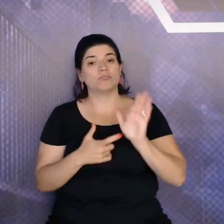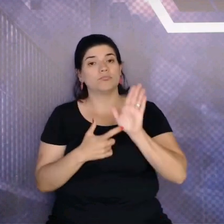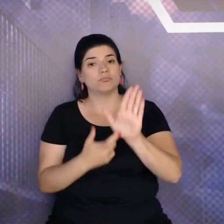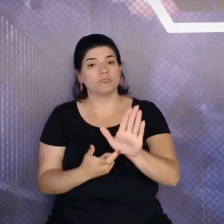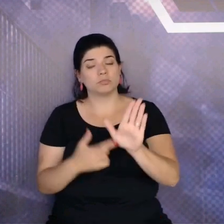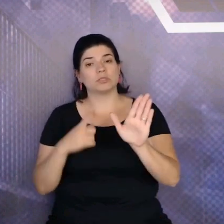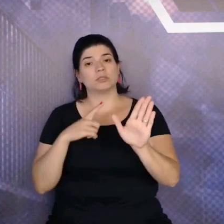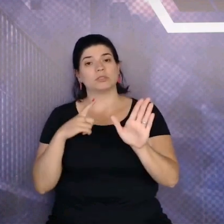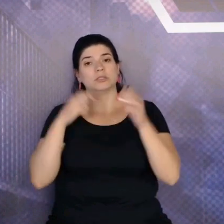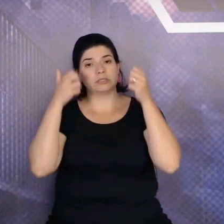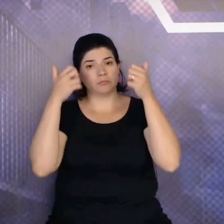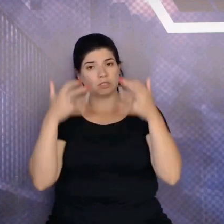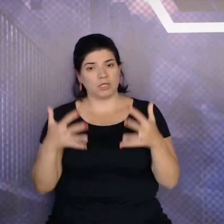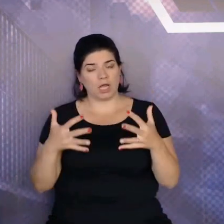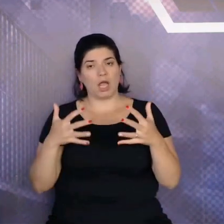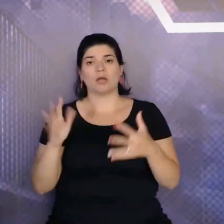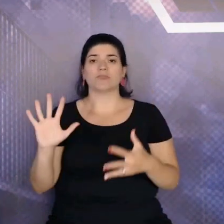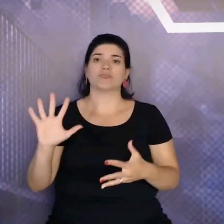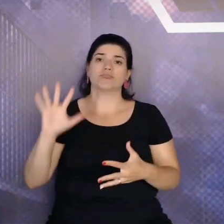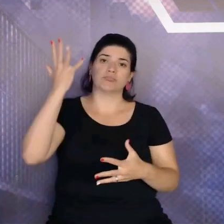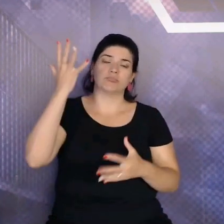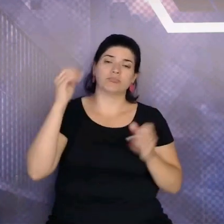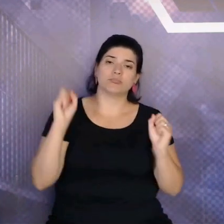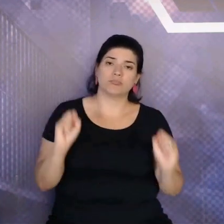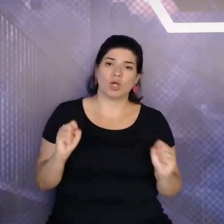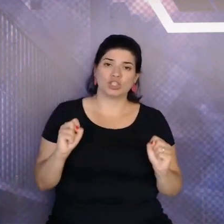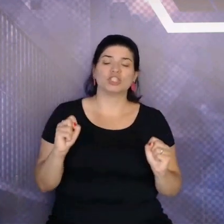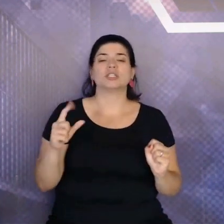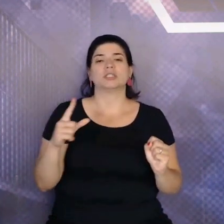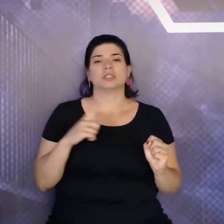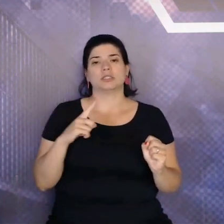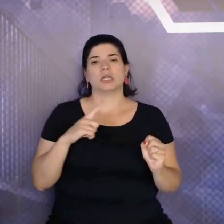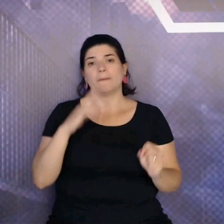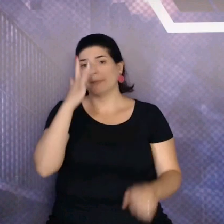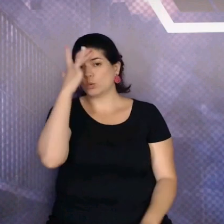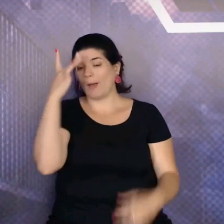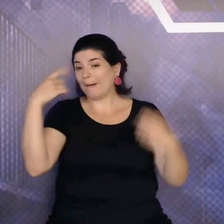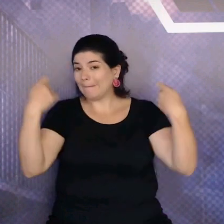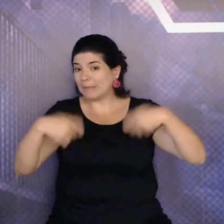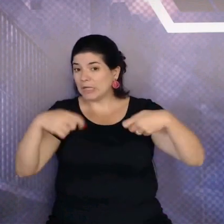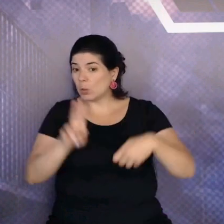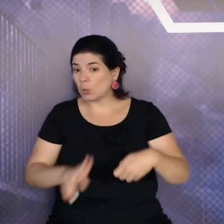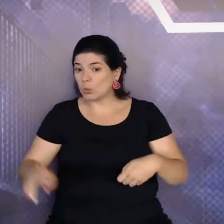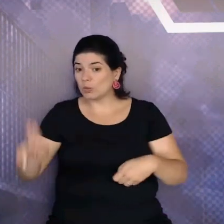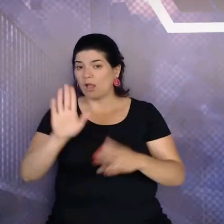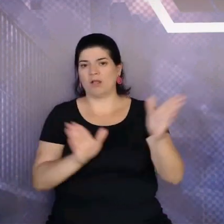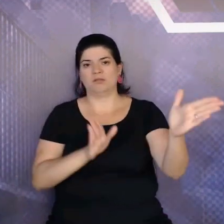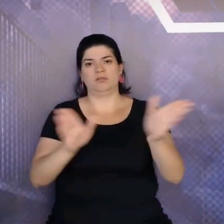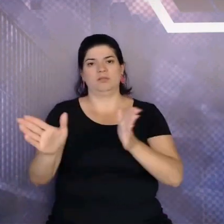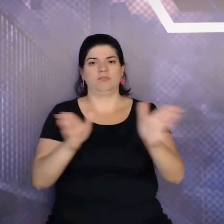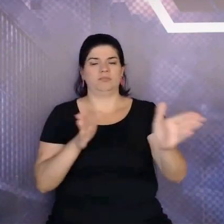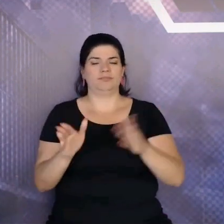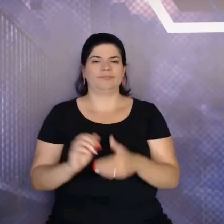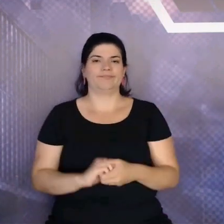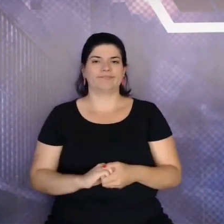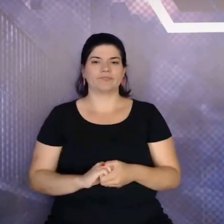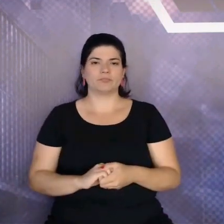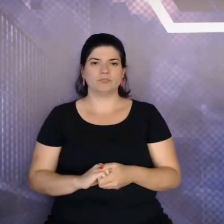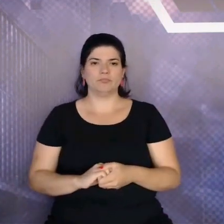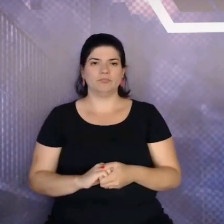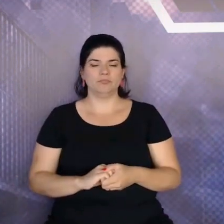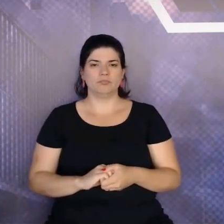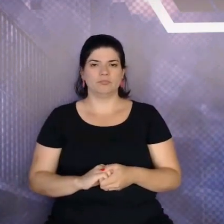menos nas situações que levam aqui as pessoas a utilizarem a acessibilidade, né? Não só as limitações